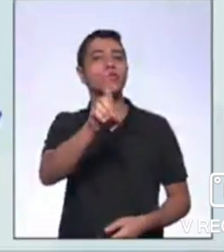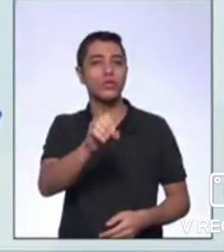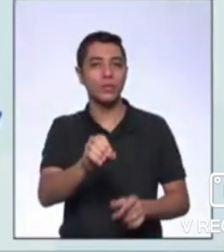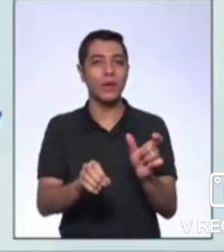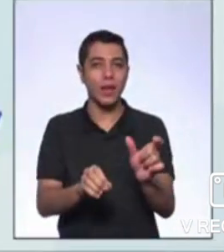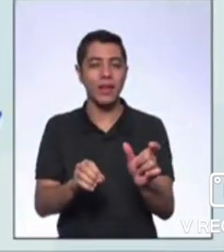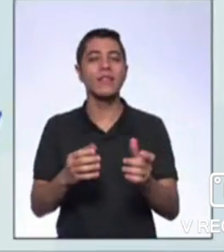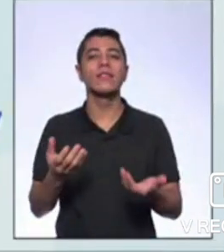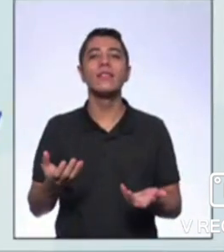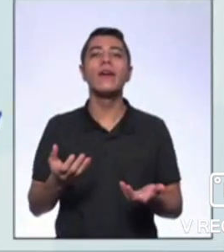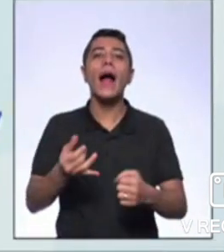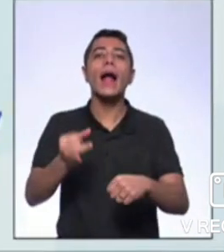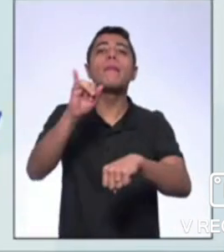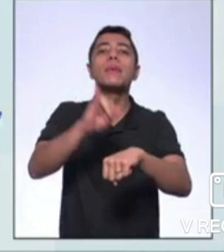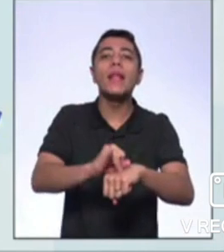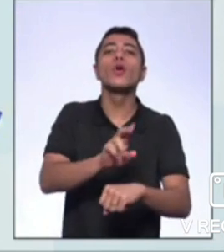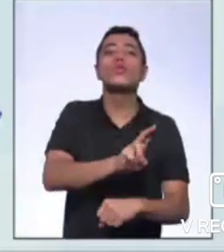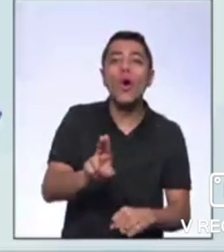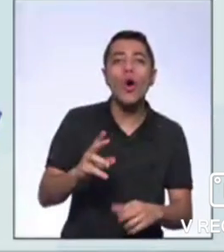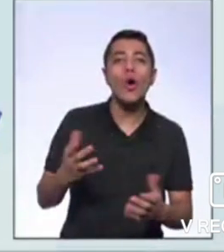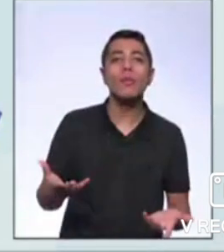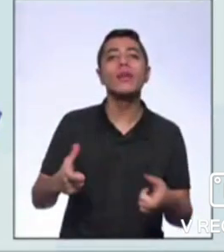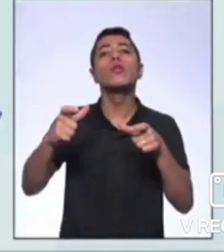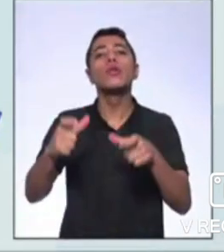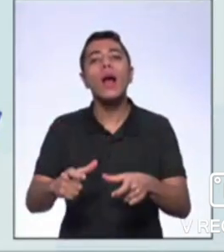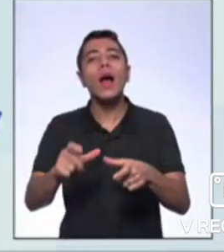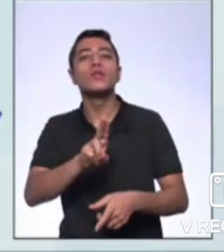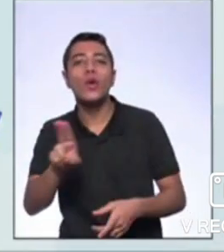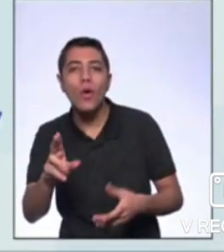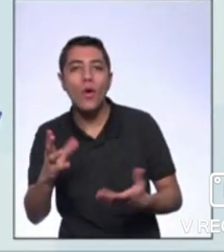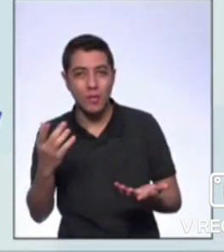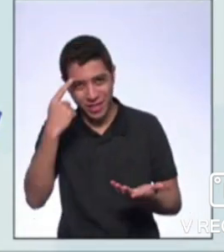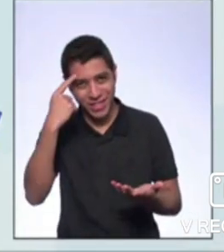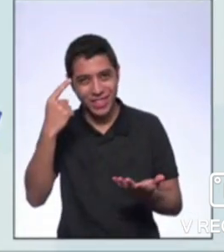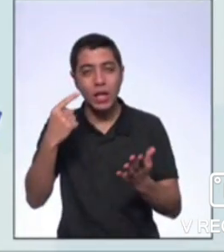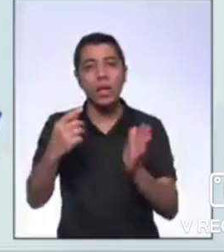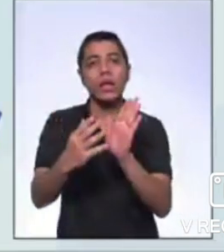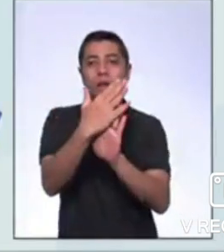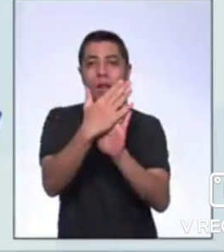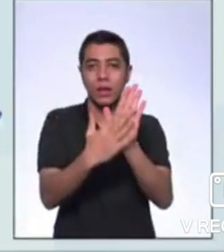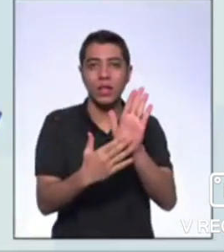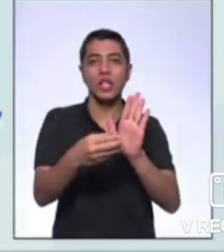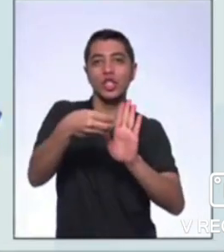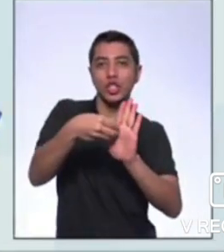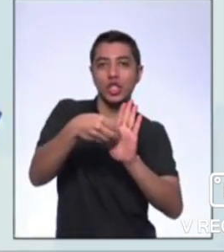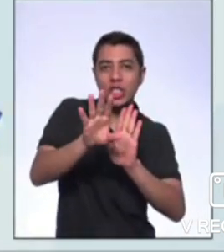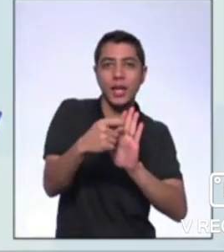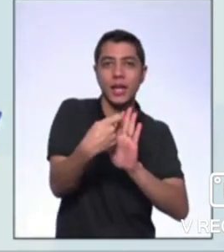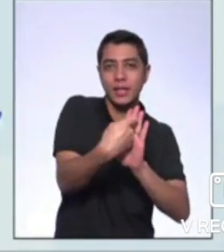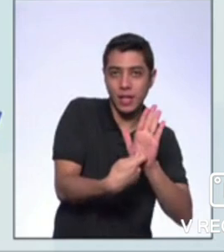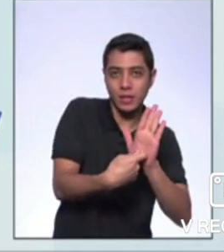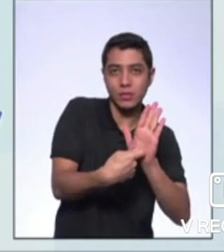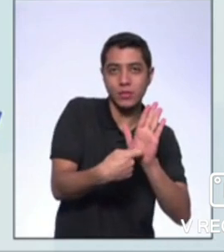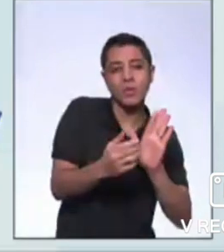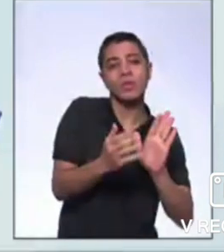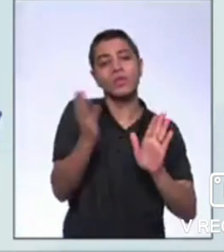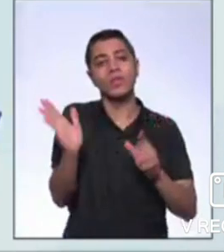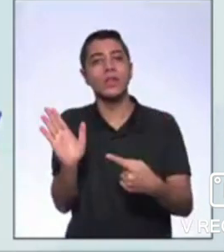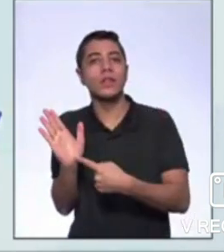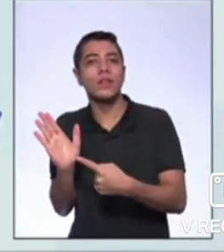um card e a resposta no outro card. E assim vocês vão poder jogar esse jogo. Eu sempre fazia